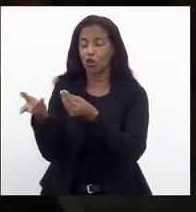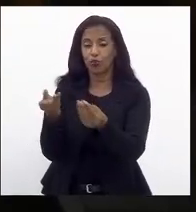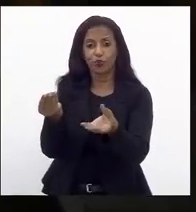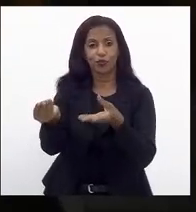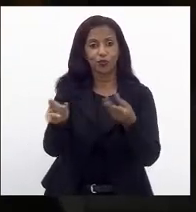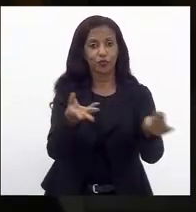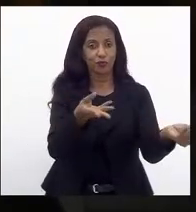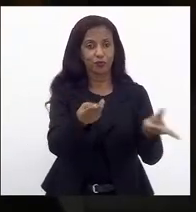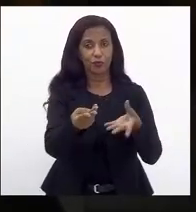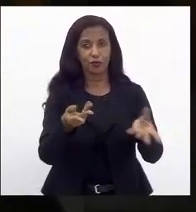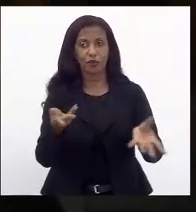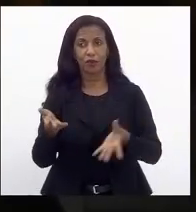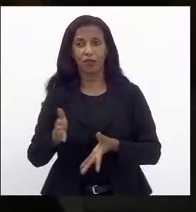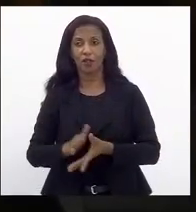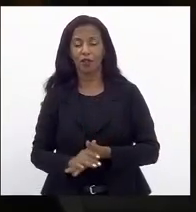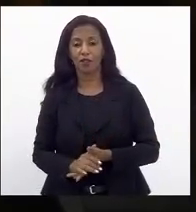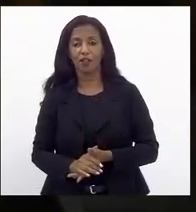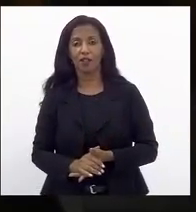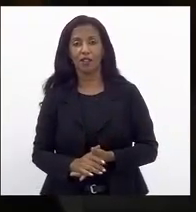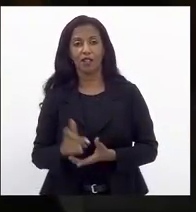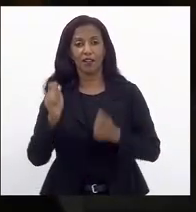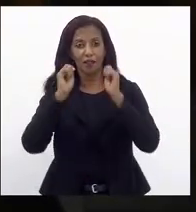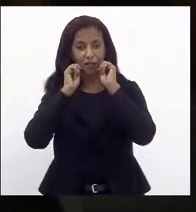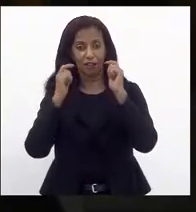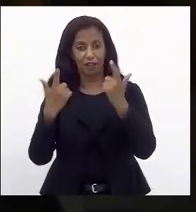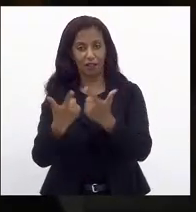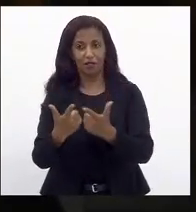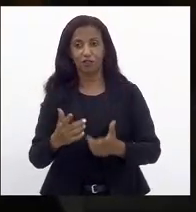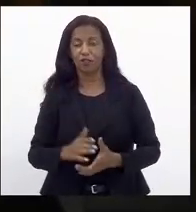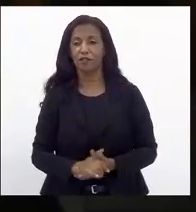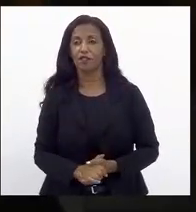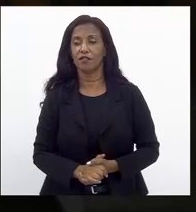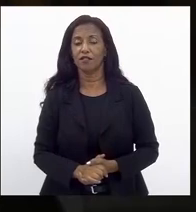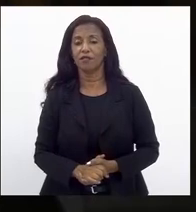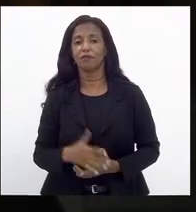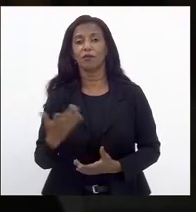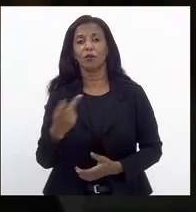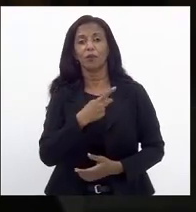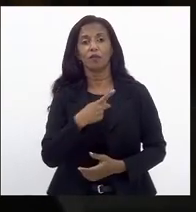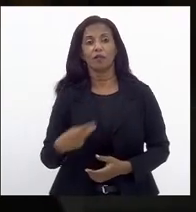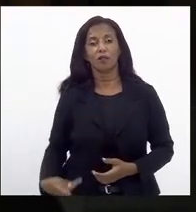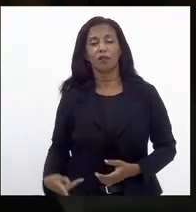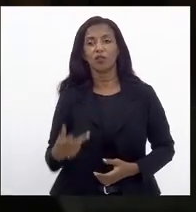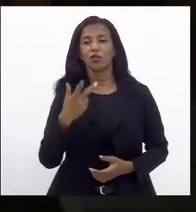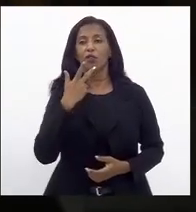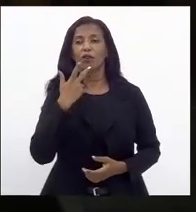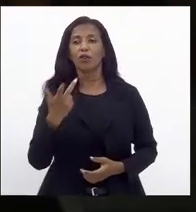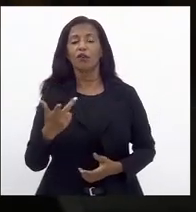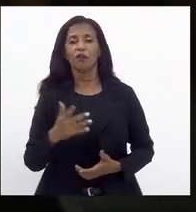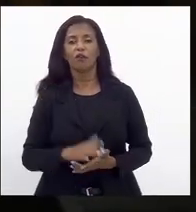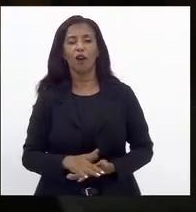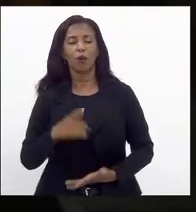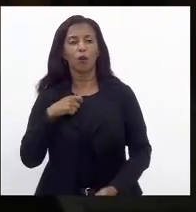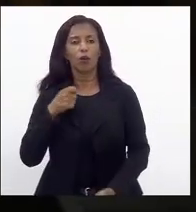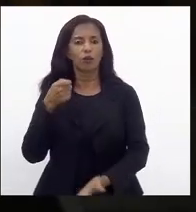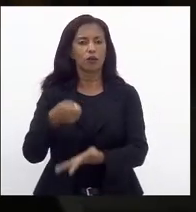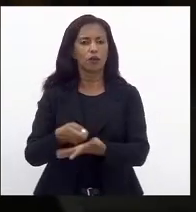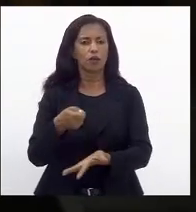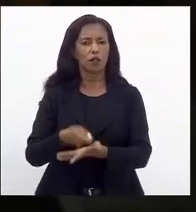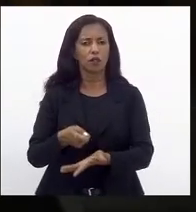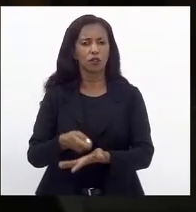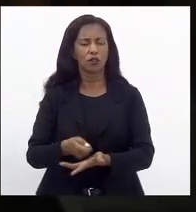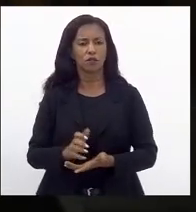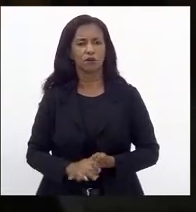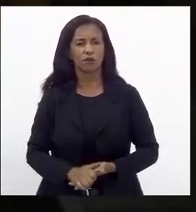mortadela aqui no aqui na Assembleia Legislativa senhor presidente eu falo com a autoridade